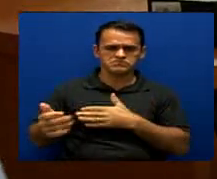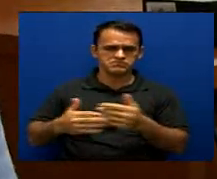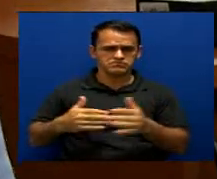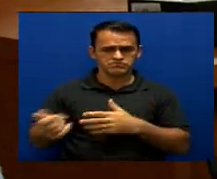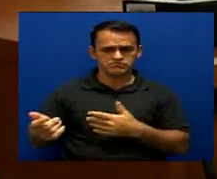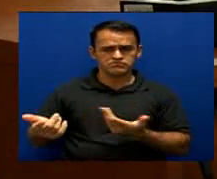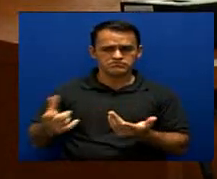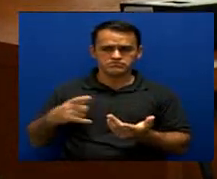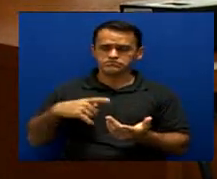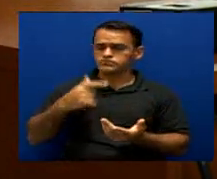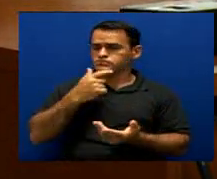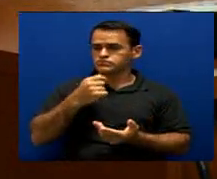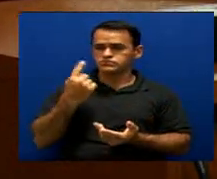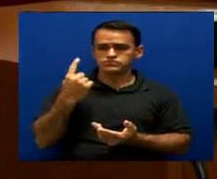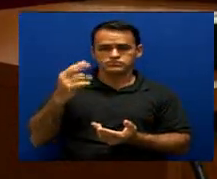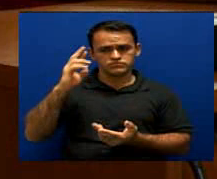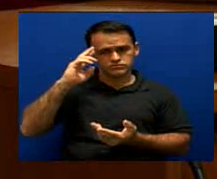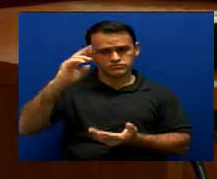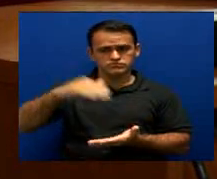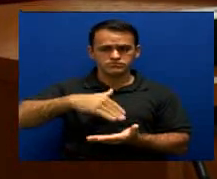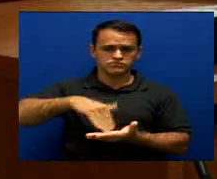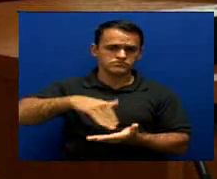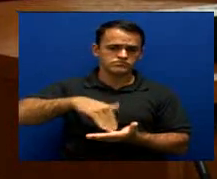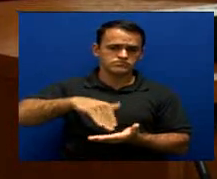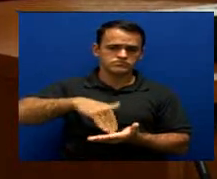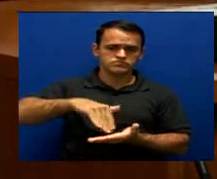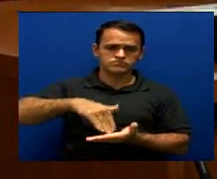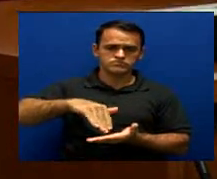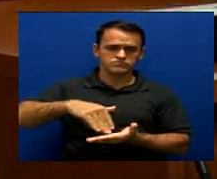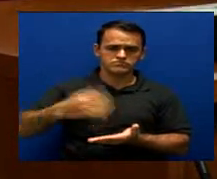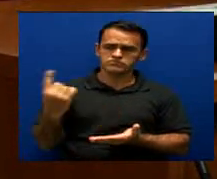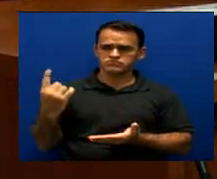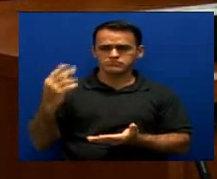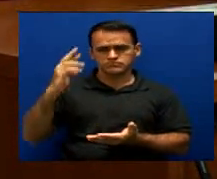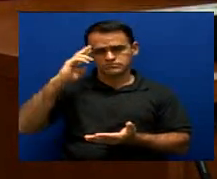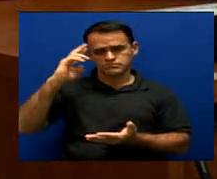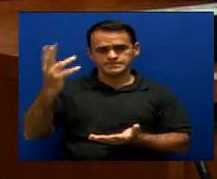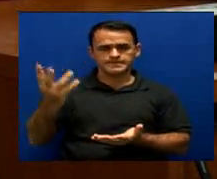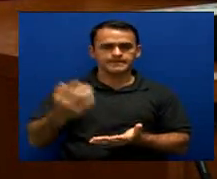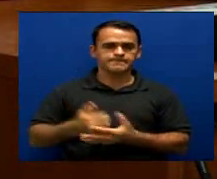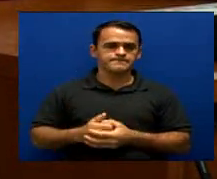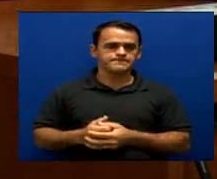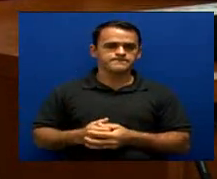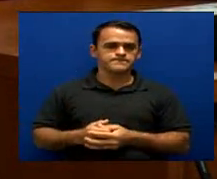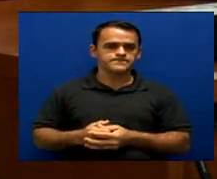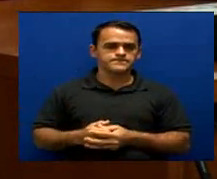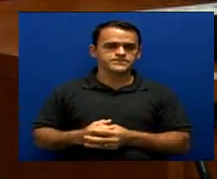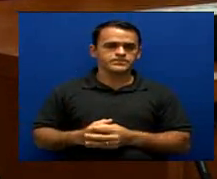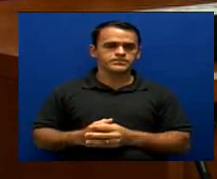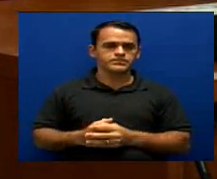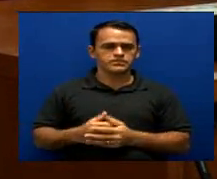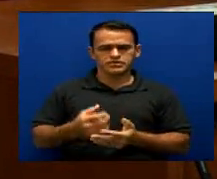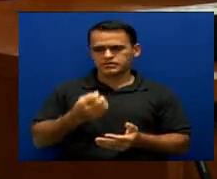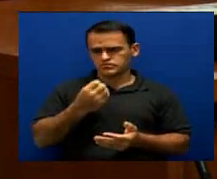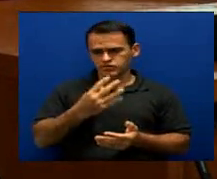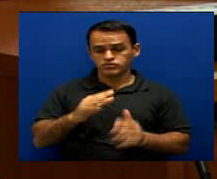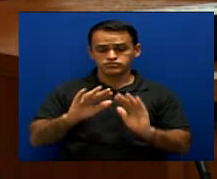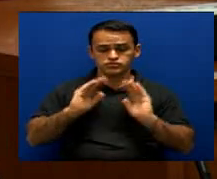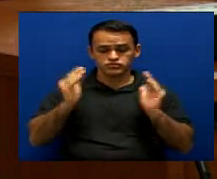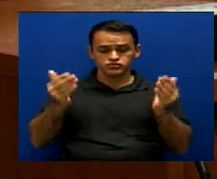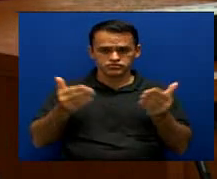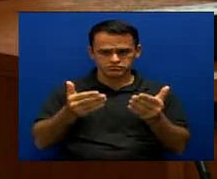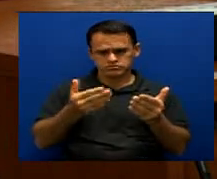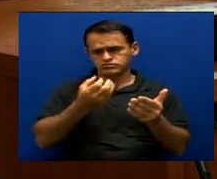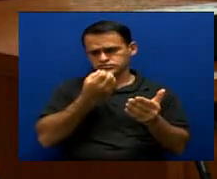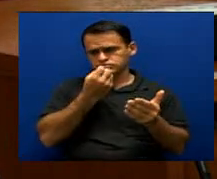próprio secretário presidido pelo próprio secretário eu queria eu enalteço inclusive a atuação do fórum quando